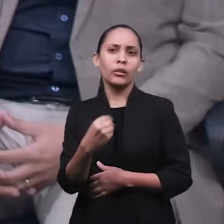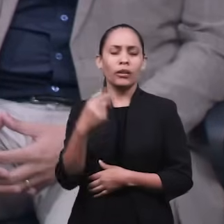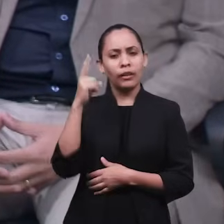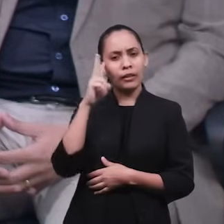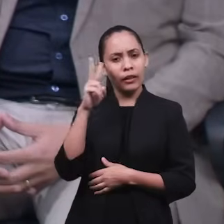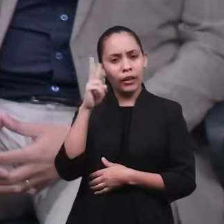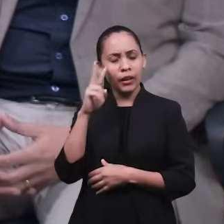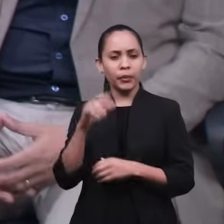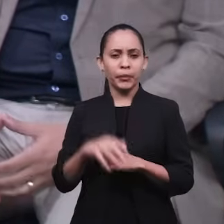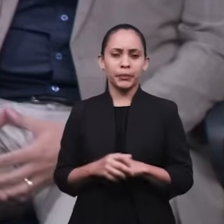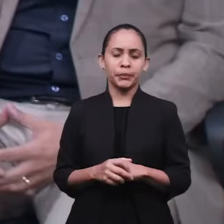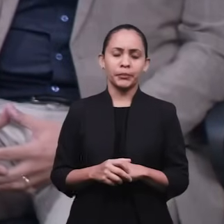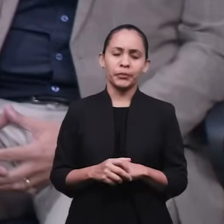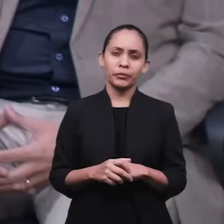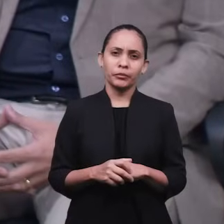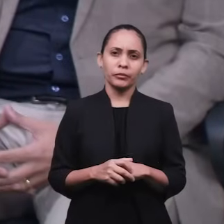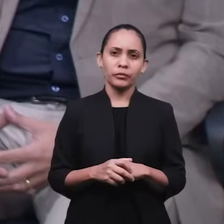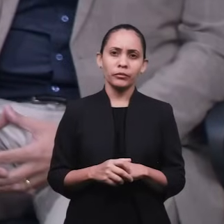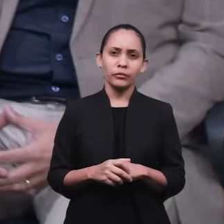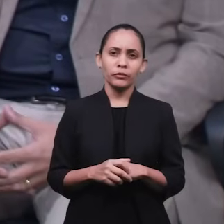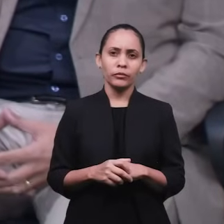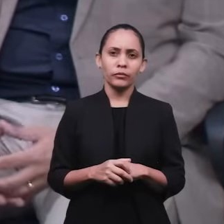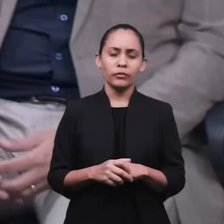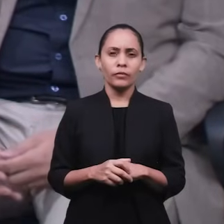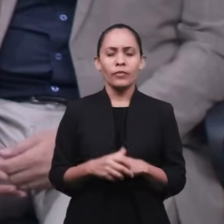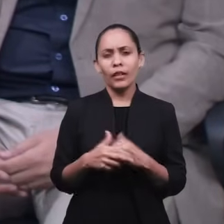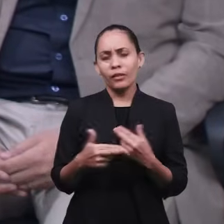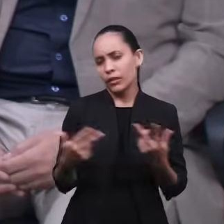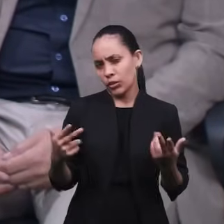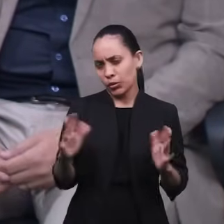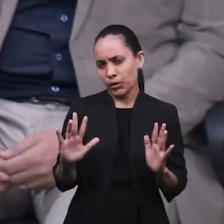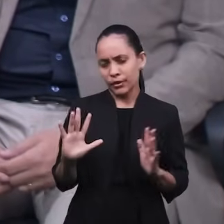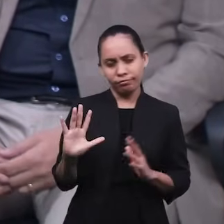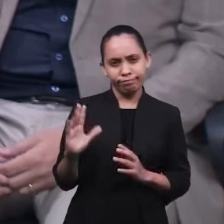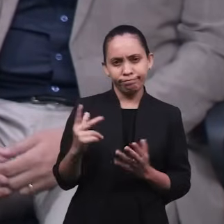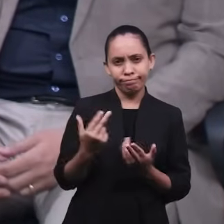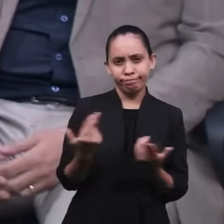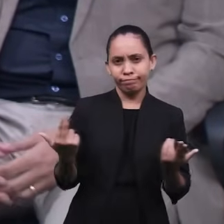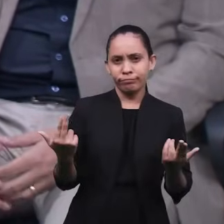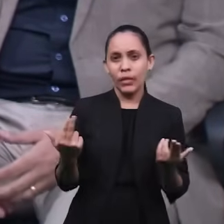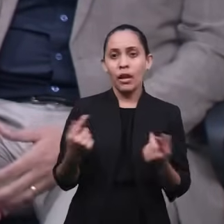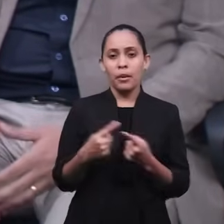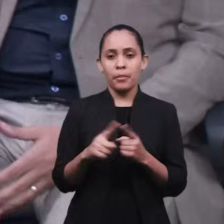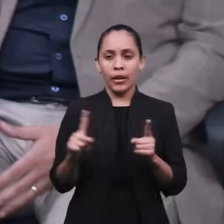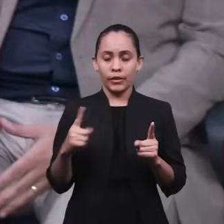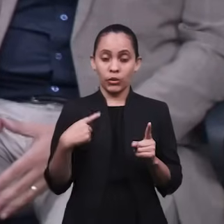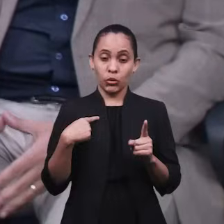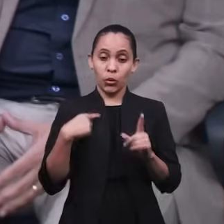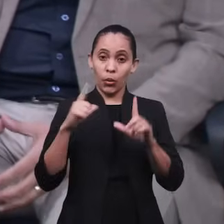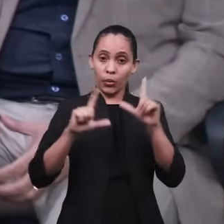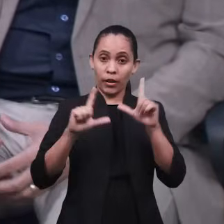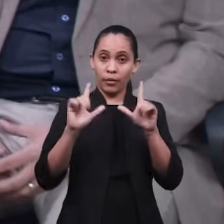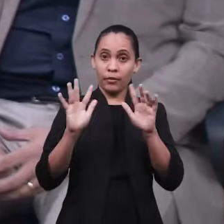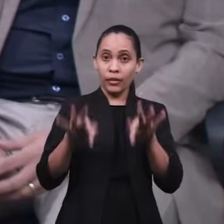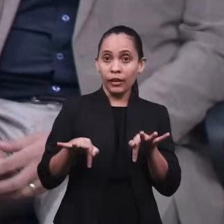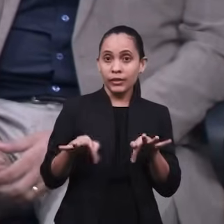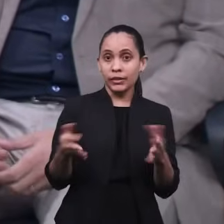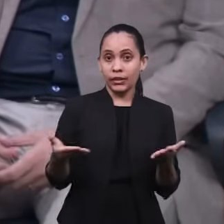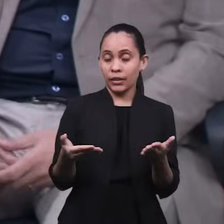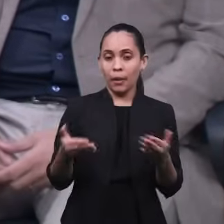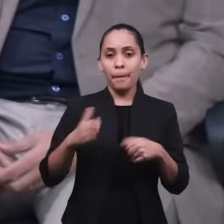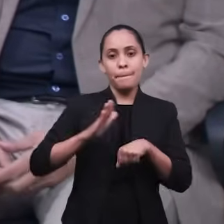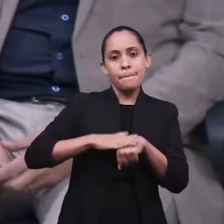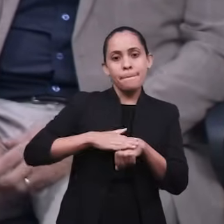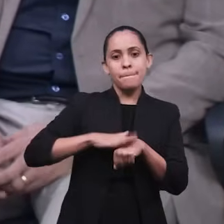serva lembra de quando ele teve um filho. Mas nós queremos dizer que o programa não termina por aqui, né? Nós